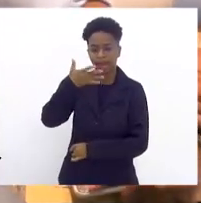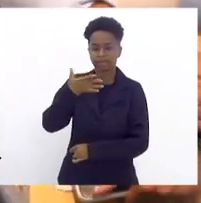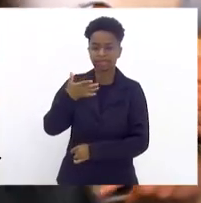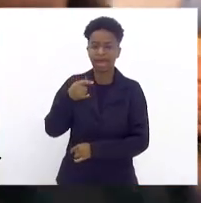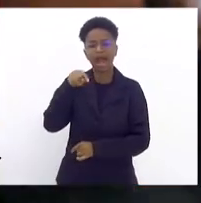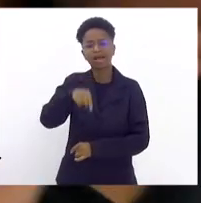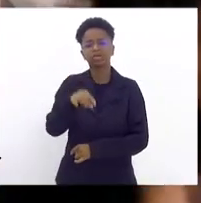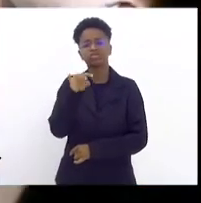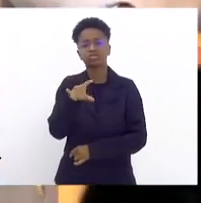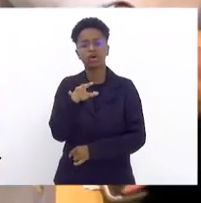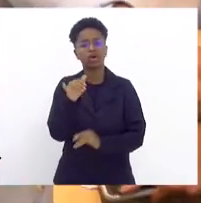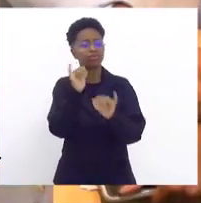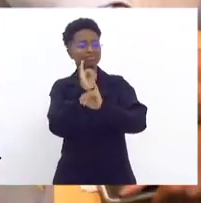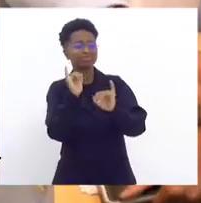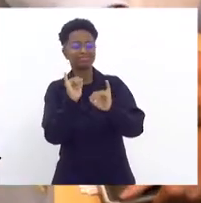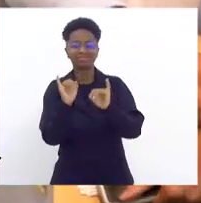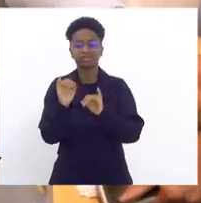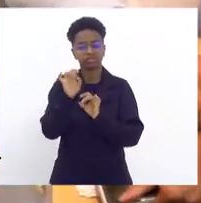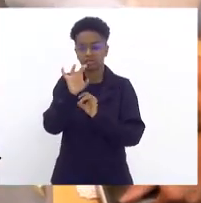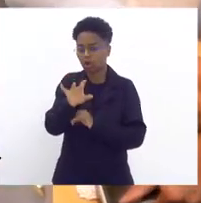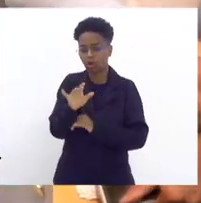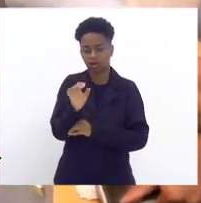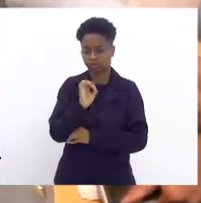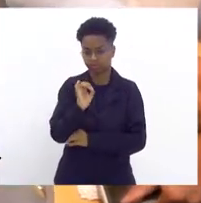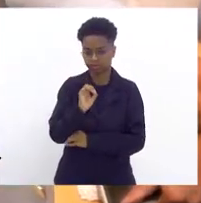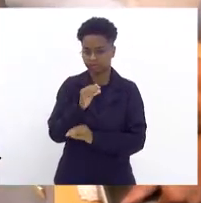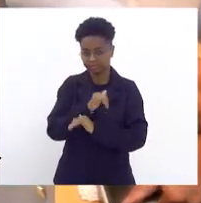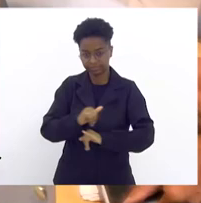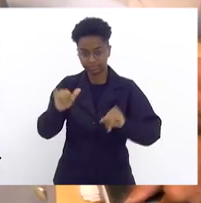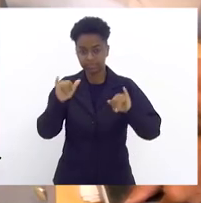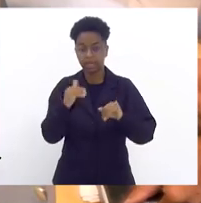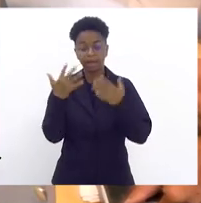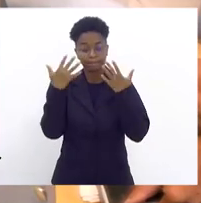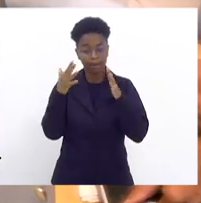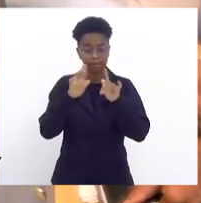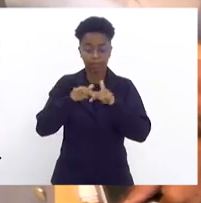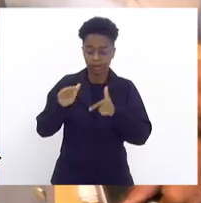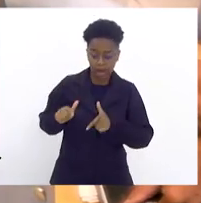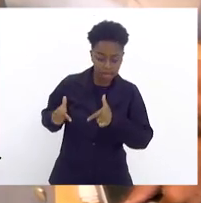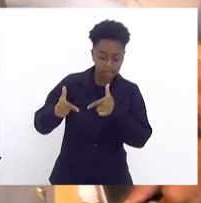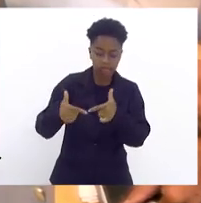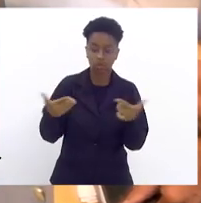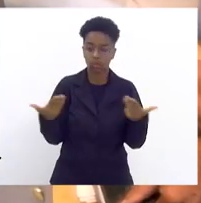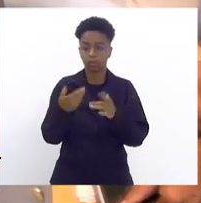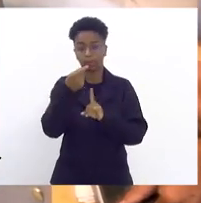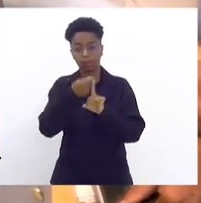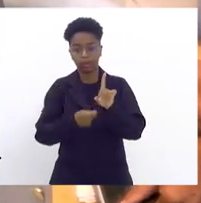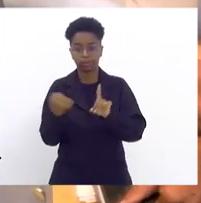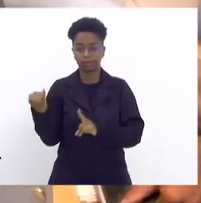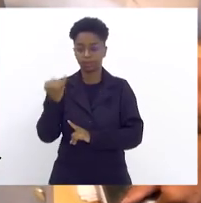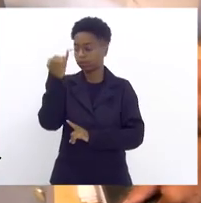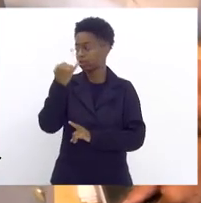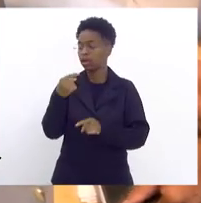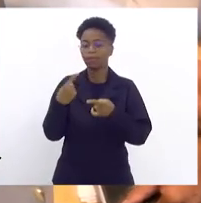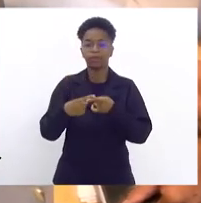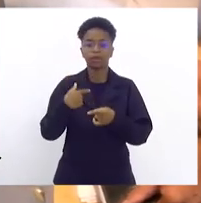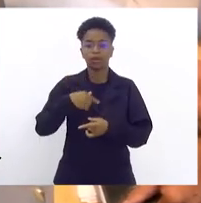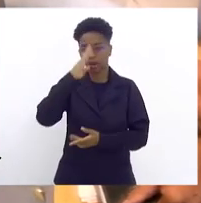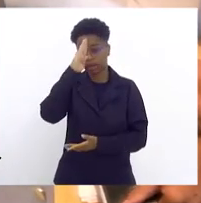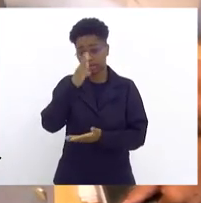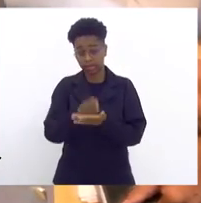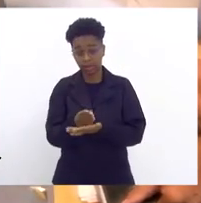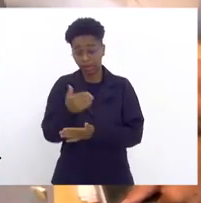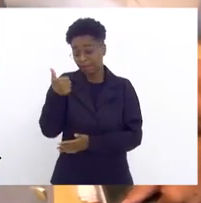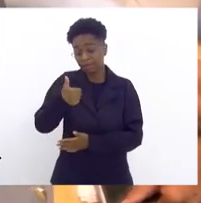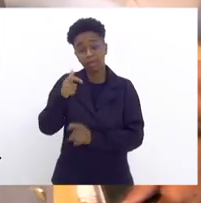quase que um alô parabenizar por essa iniciativa nesse mês que é tão importante né porque eu acho que primeiro